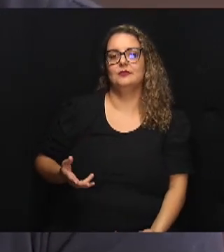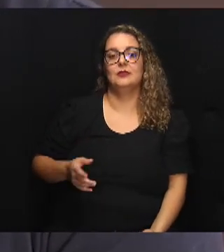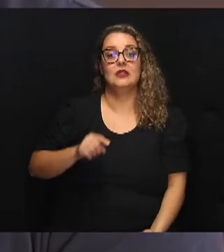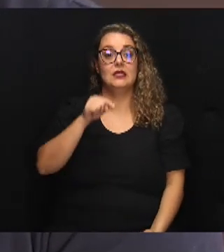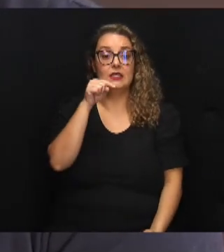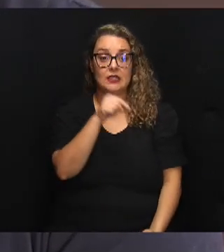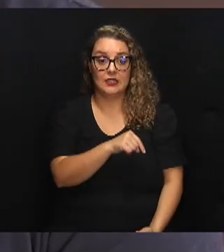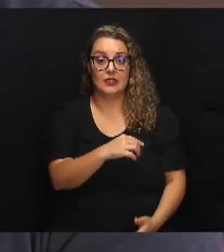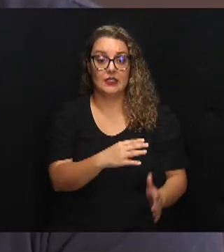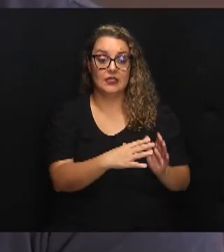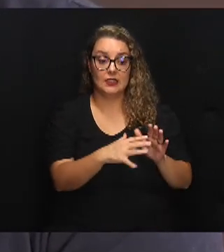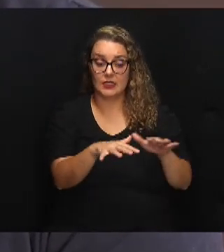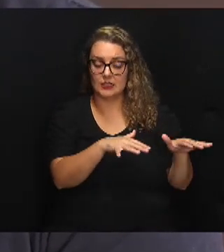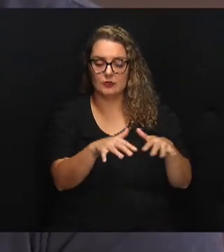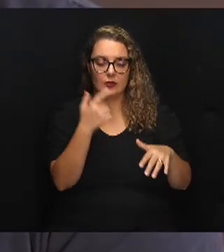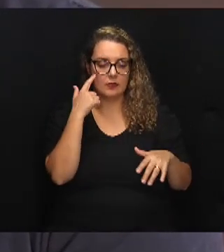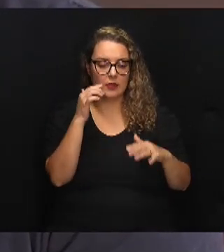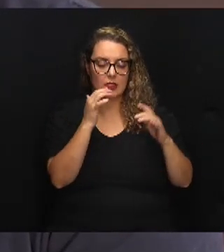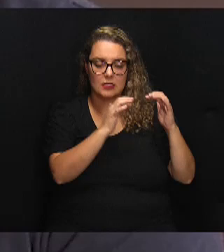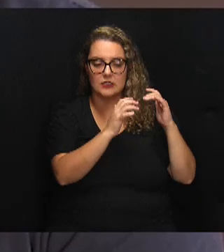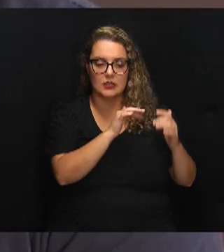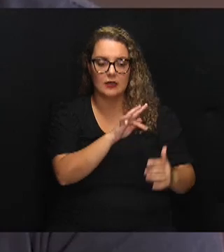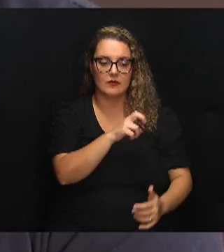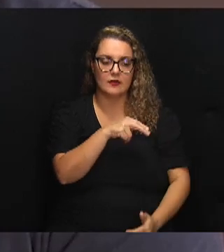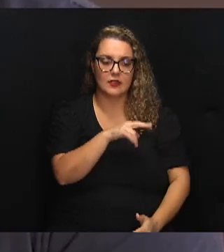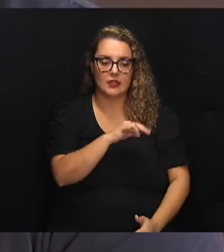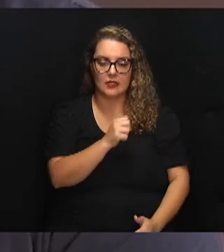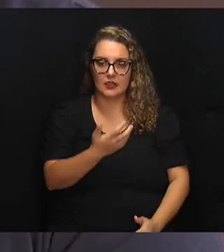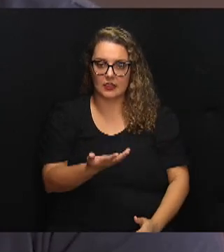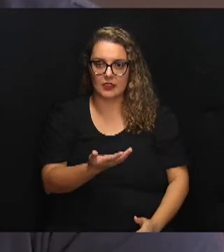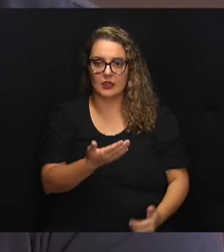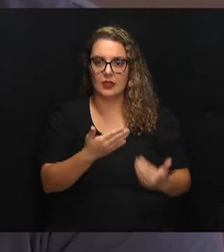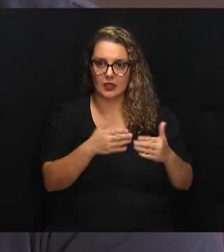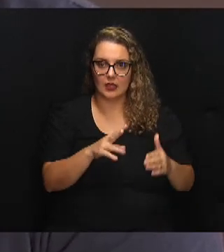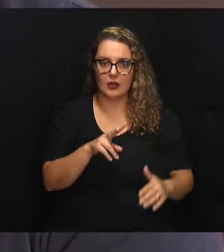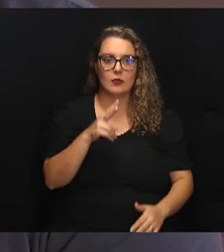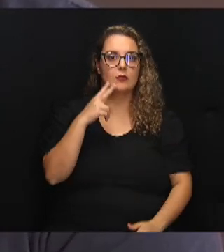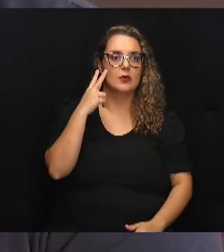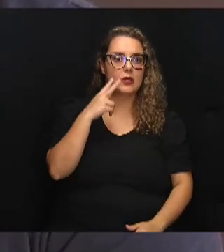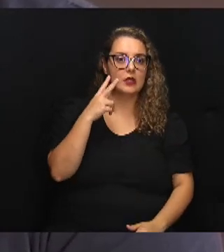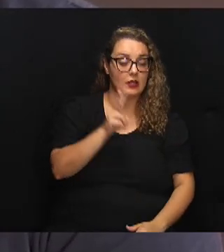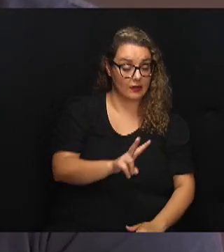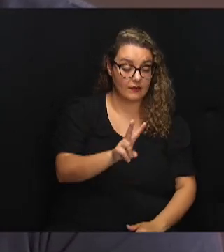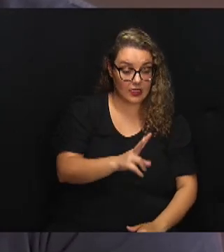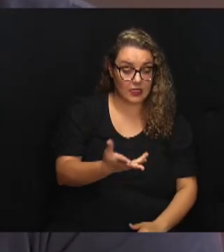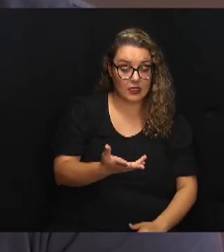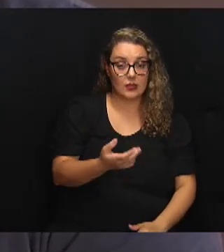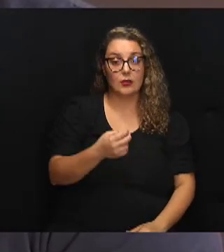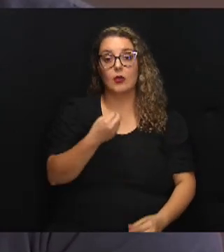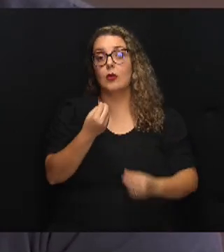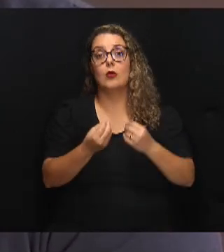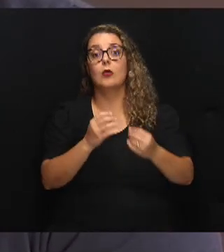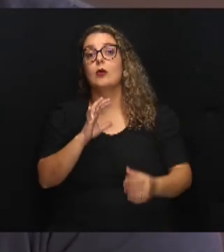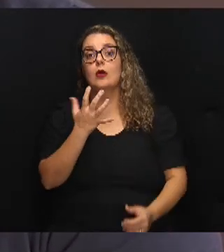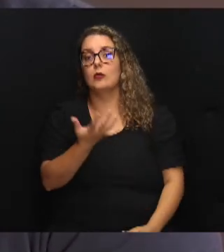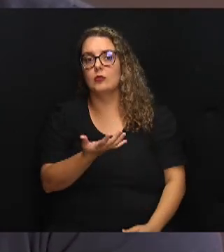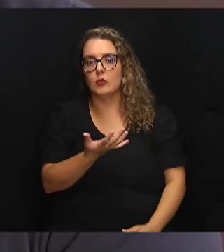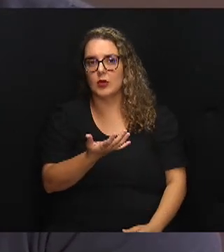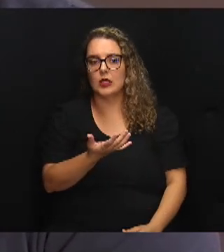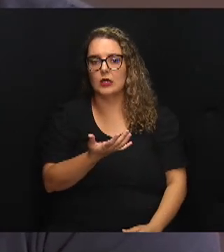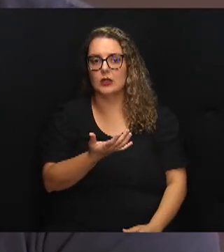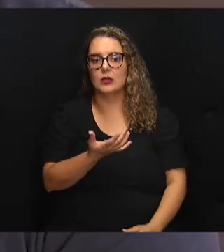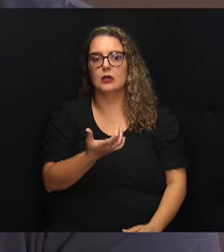nesse movimento de pensar em franquia, vocês abriram uma unidade em Valinhos? Ou como que ocorreu assim, pensar, vamos ter